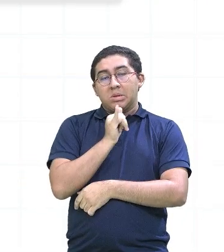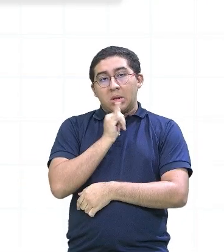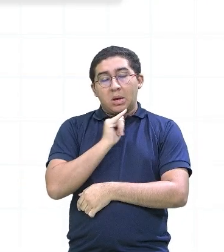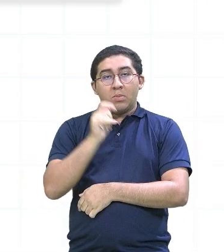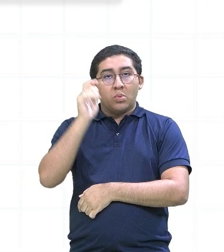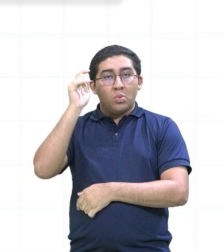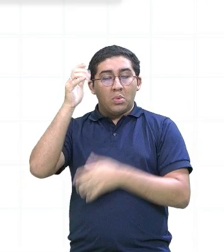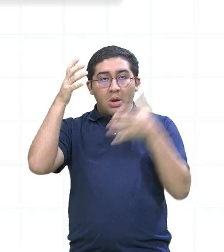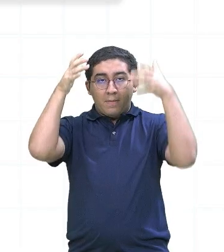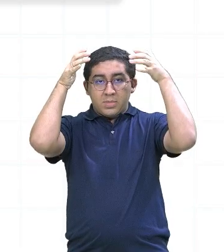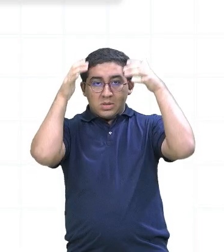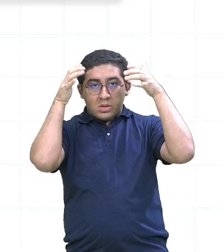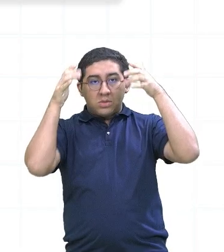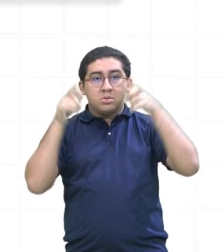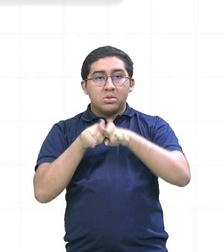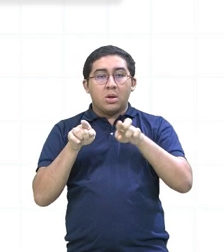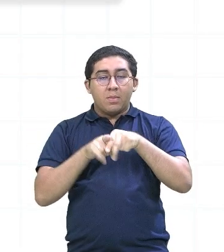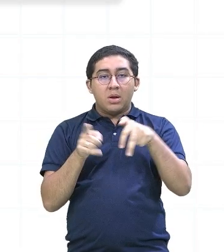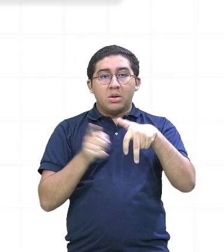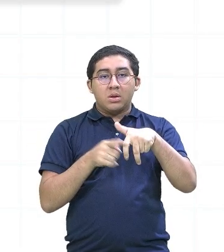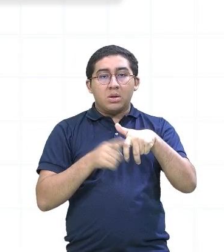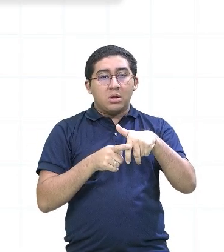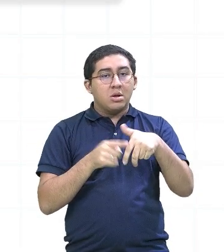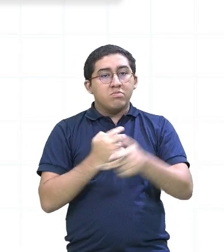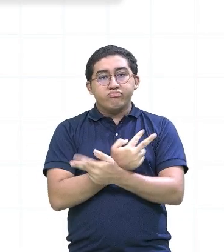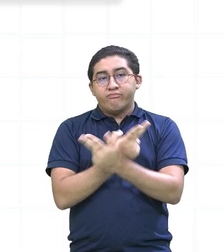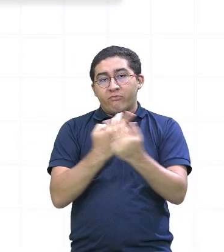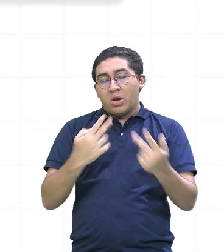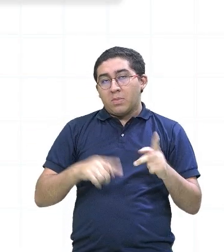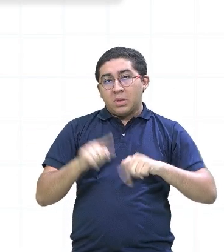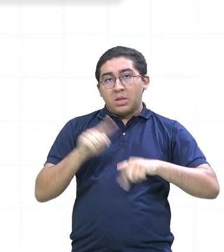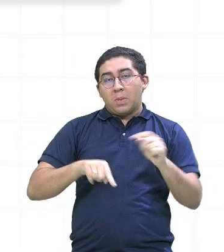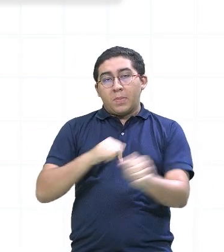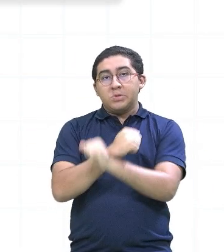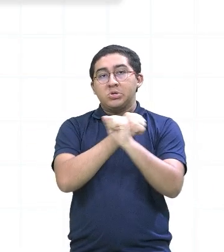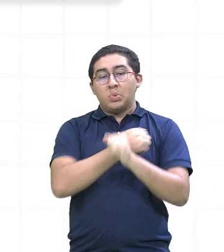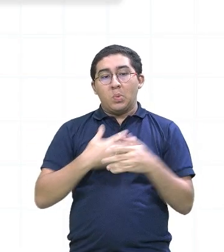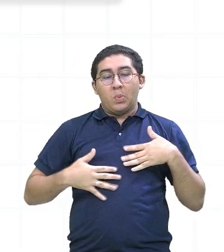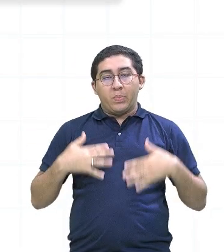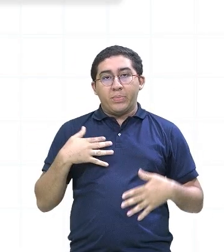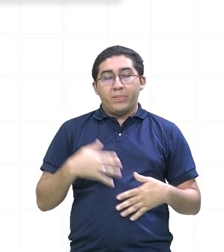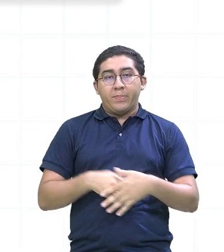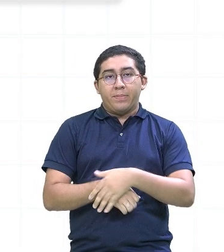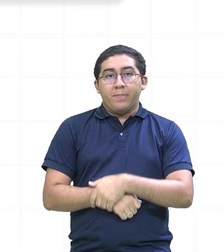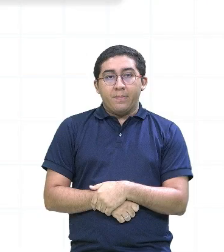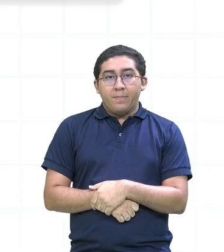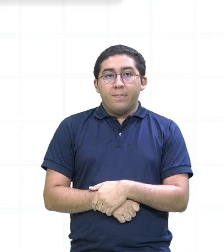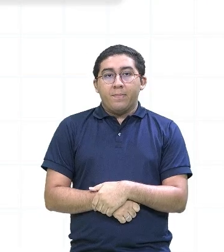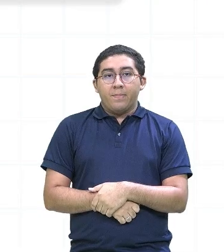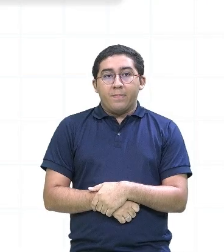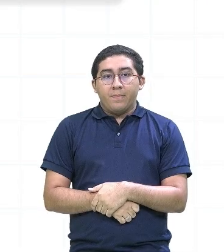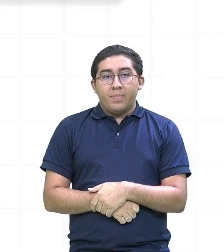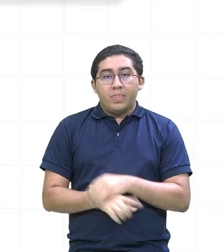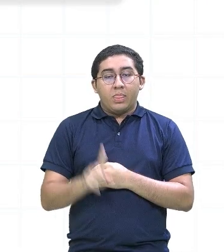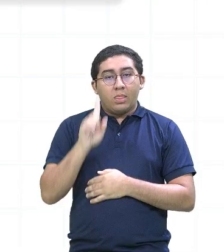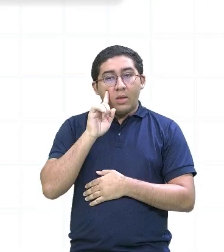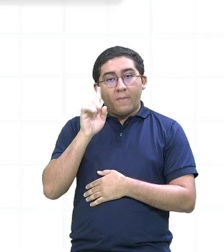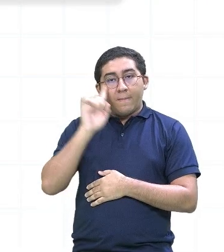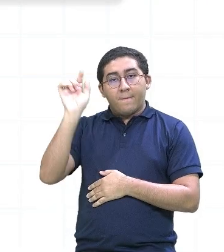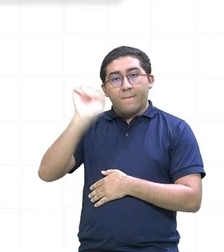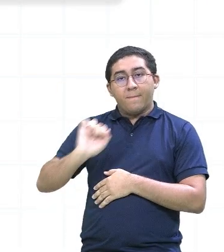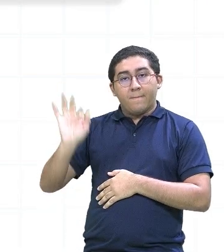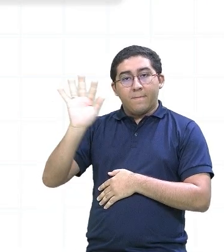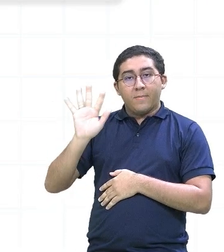caneleiras, luvas, cotoveleiras, protetores de coxa, tórax e braço. Então, observem aí nessa imagem, né, nós temos